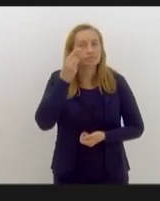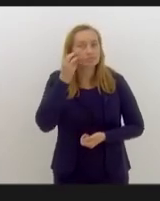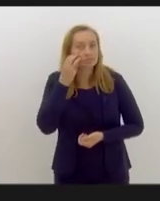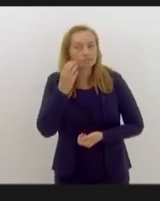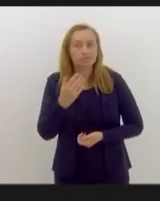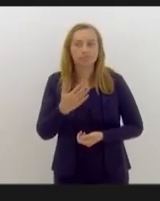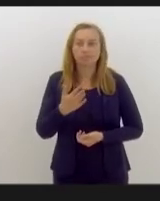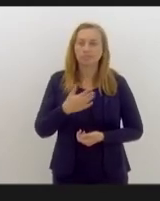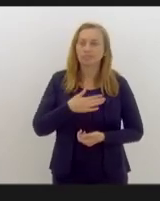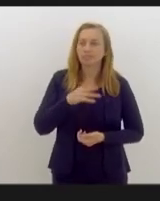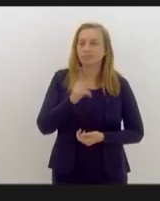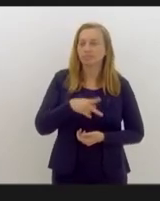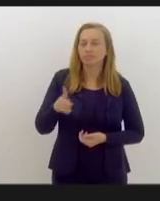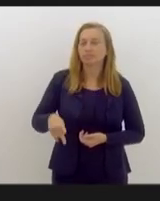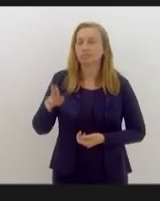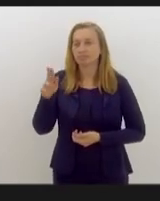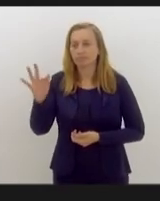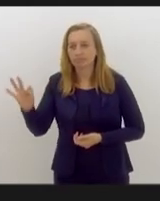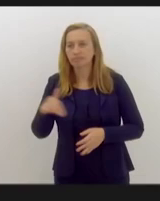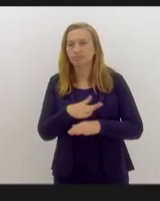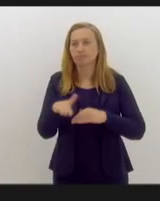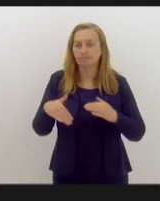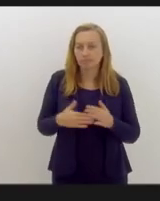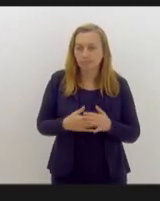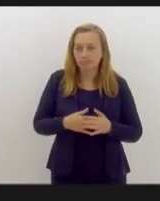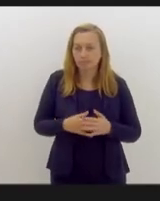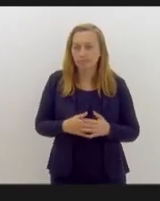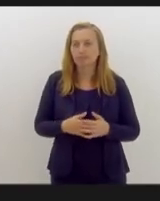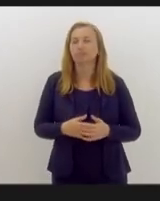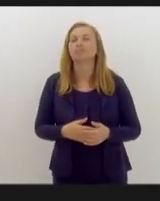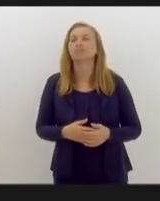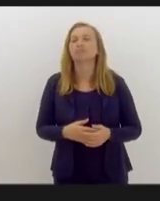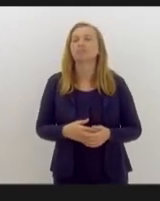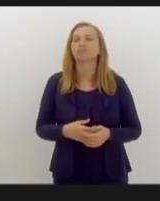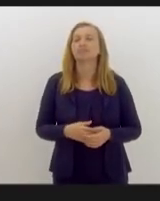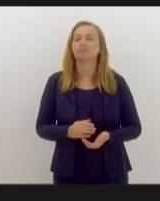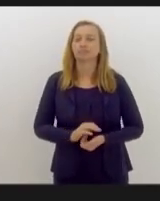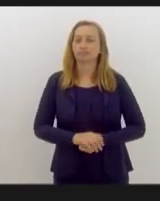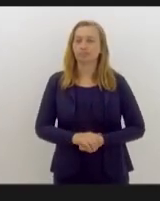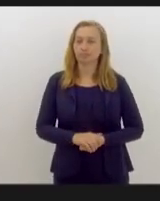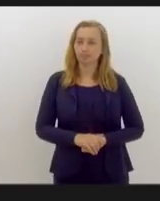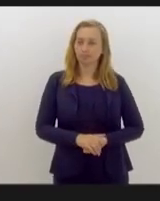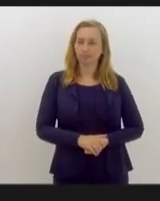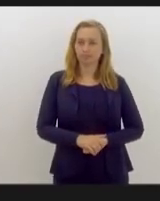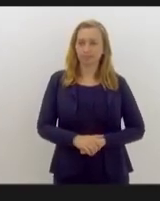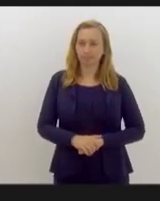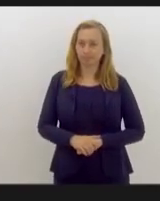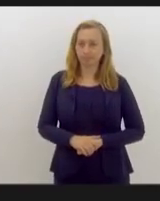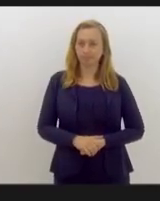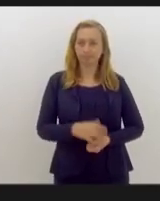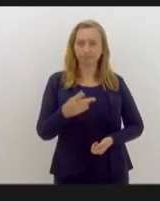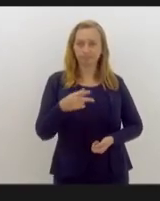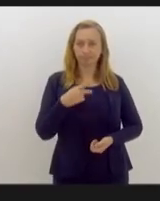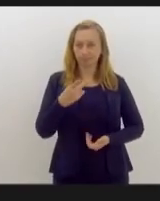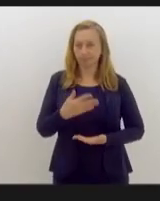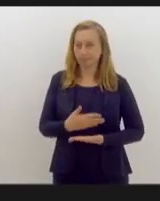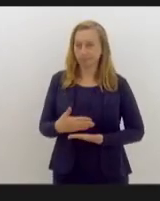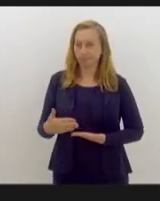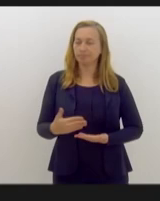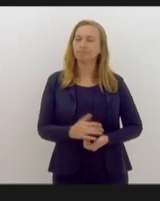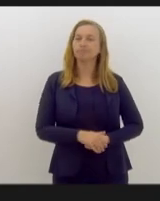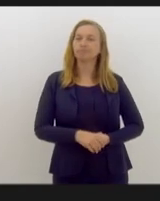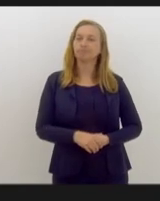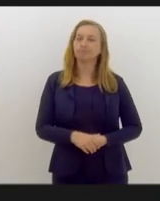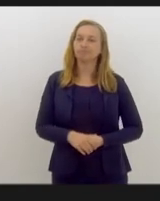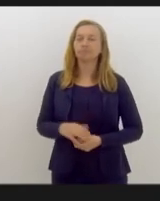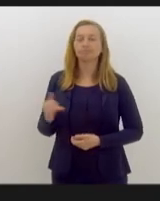meu professor na UF, saúdo todas as autoridades, representantes presentes. Gostaria de começar a minha fala